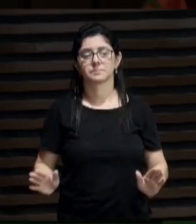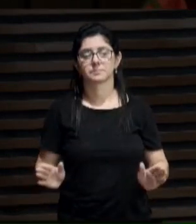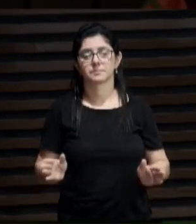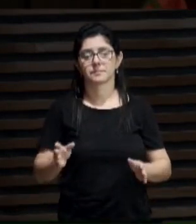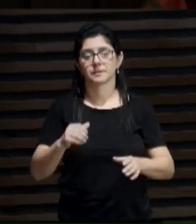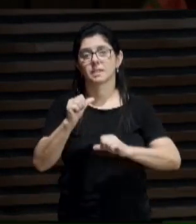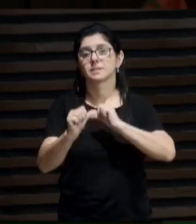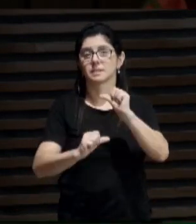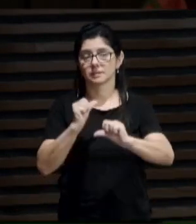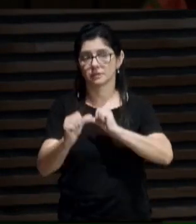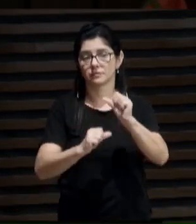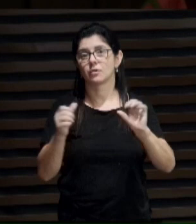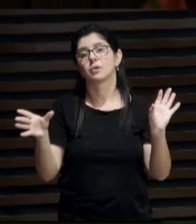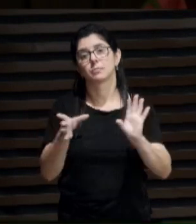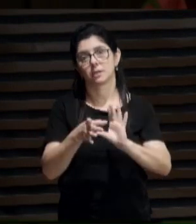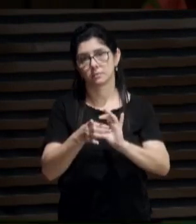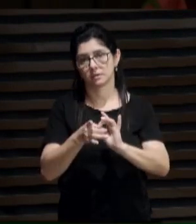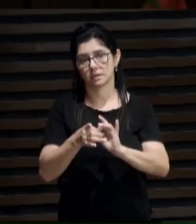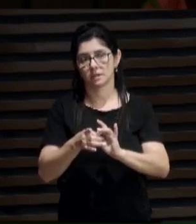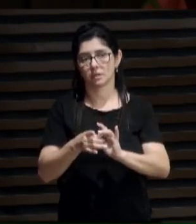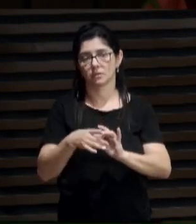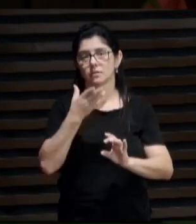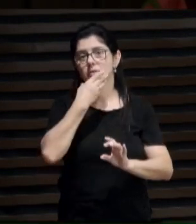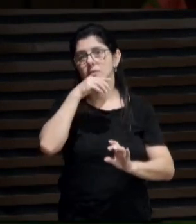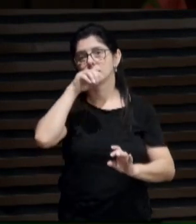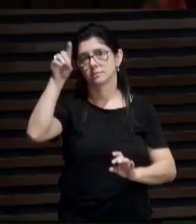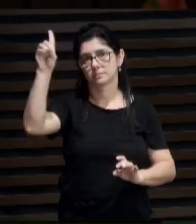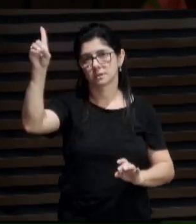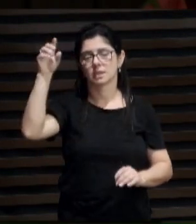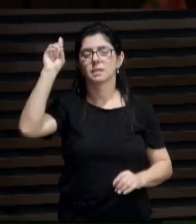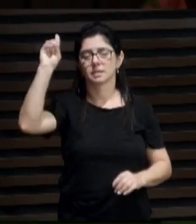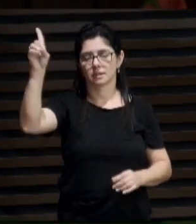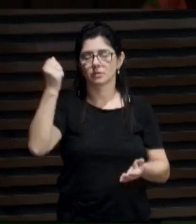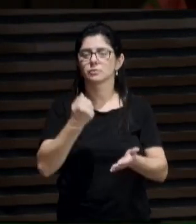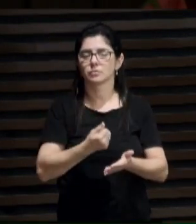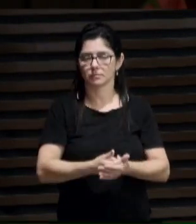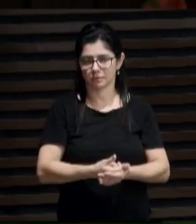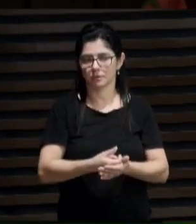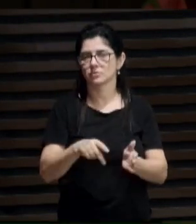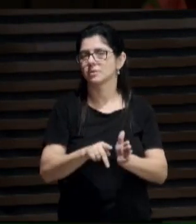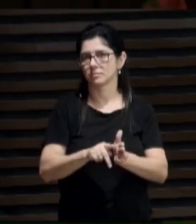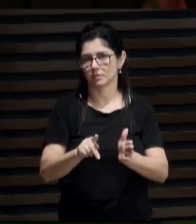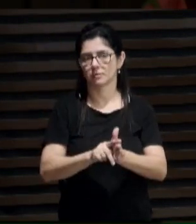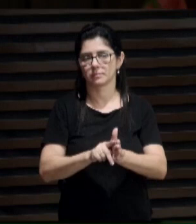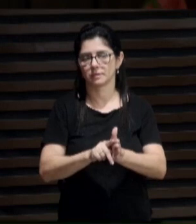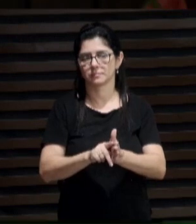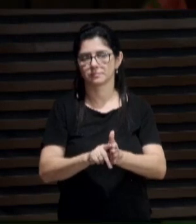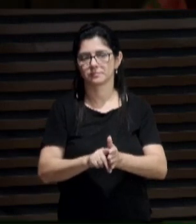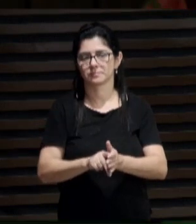a comunhão com o Pai. Deus cumpriu a sua própria exigência, dando-nos